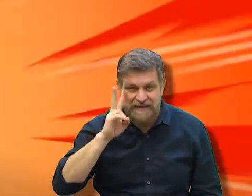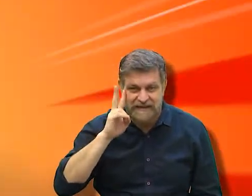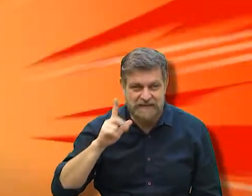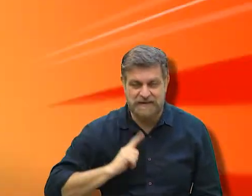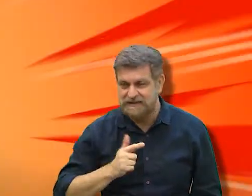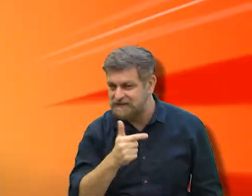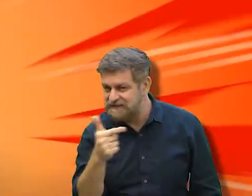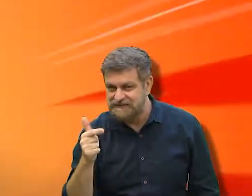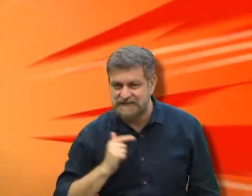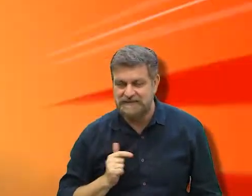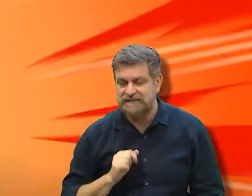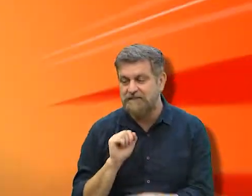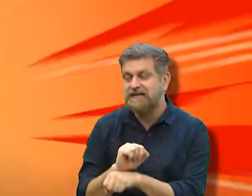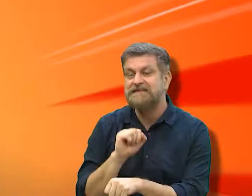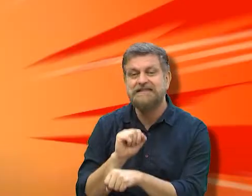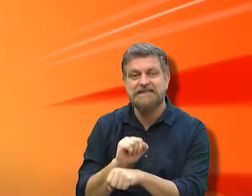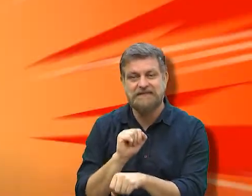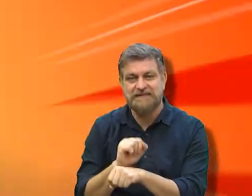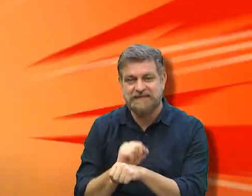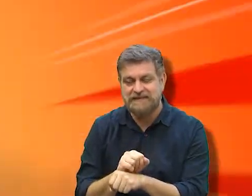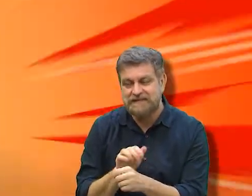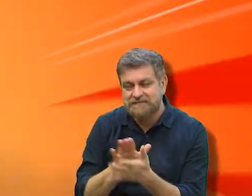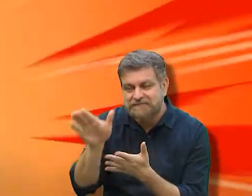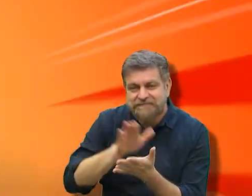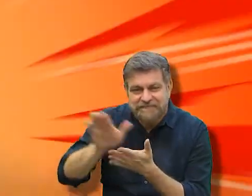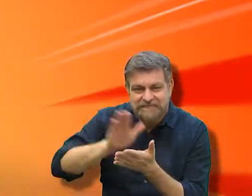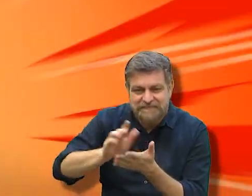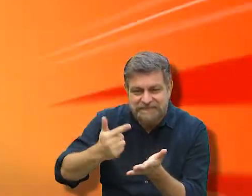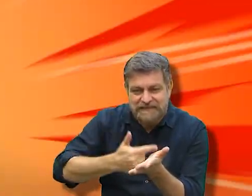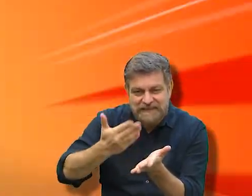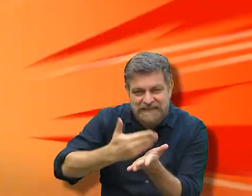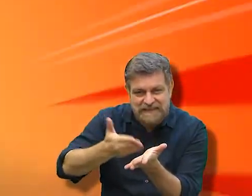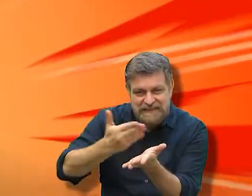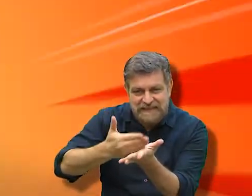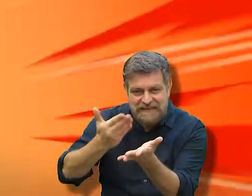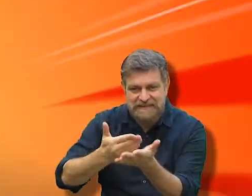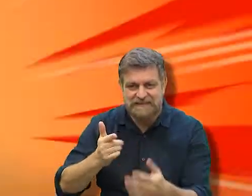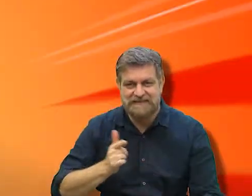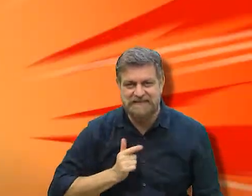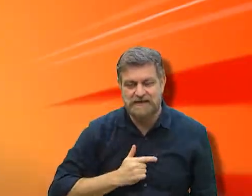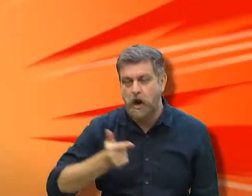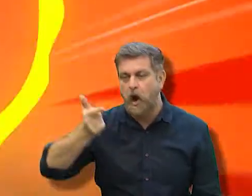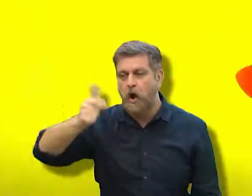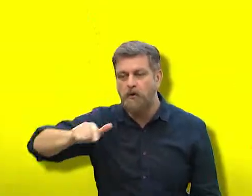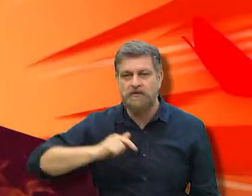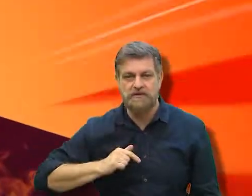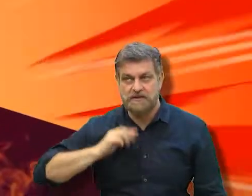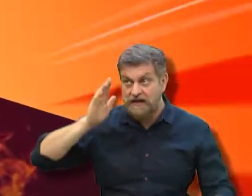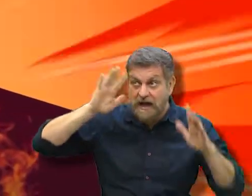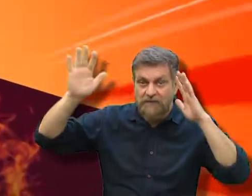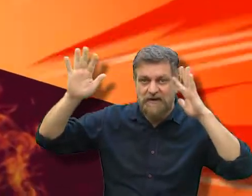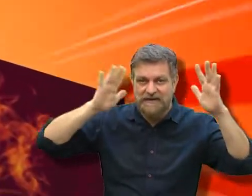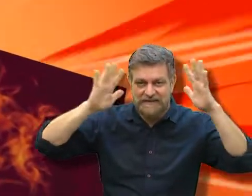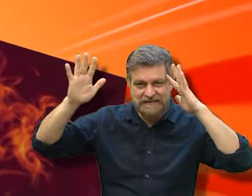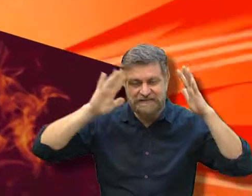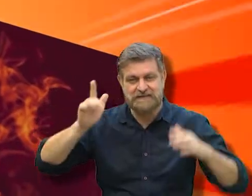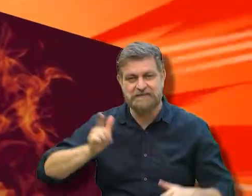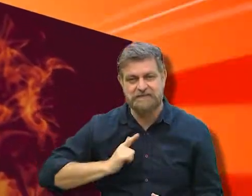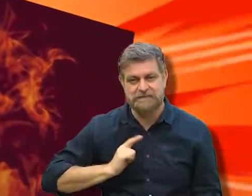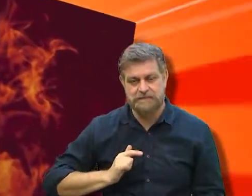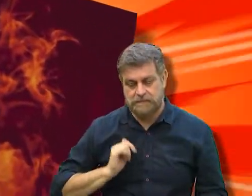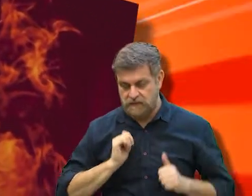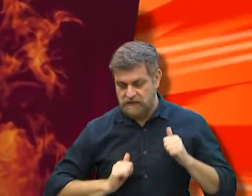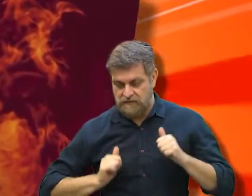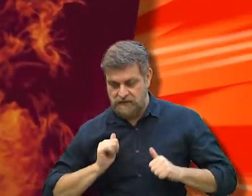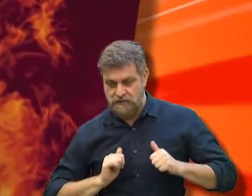vida adulta. E aí o que me inspirou foi começar a ler fantasias. Então, livros como Harry Potter, na época que a gente